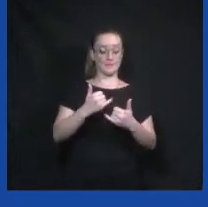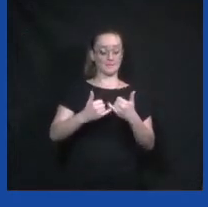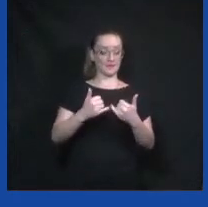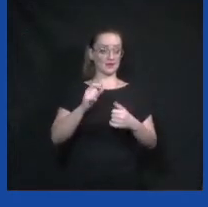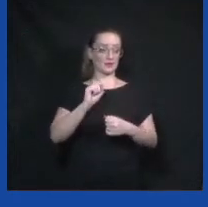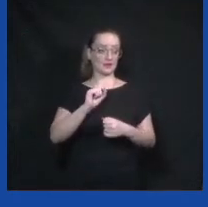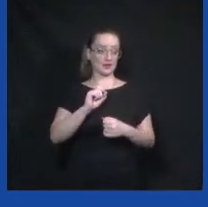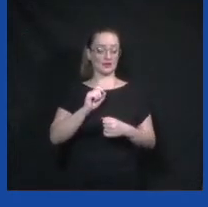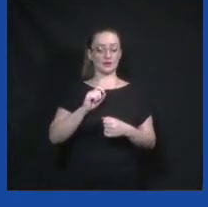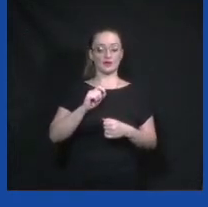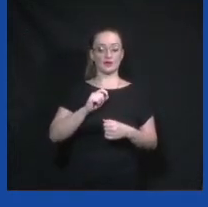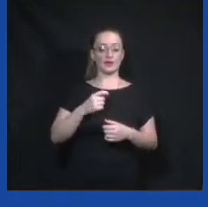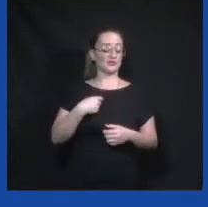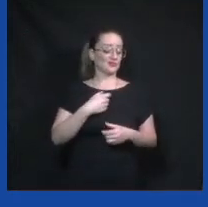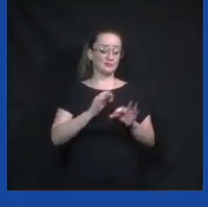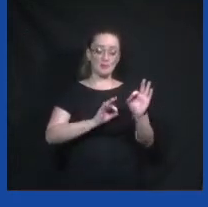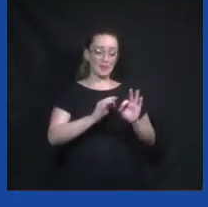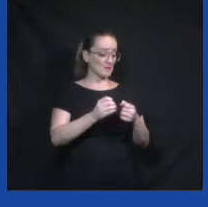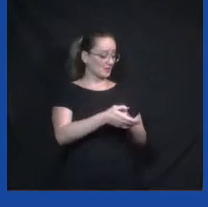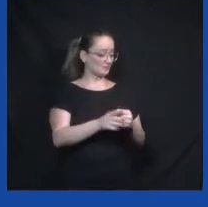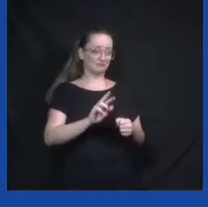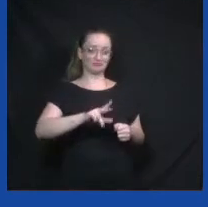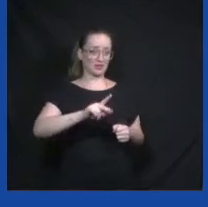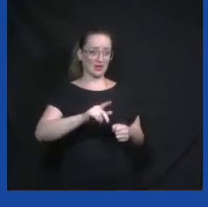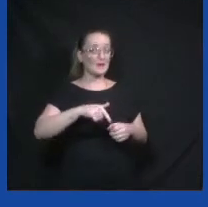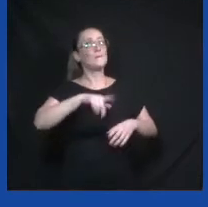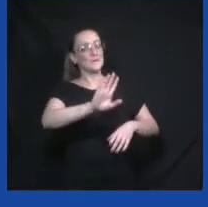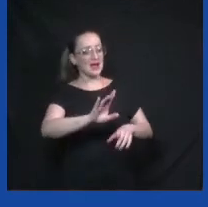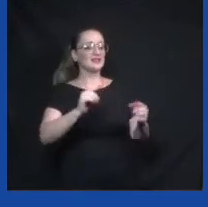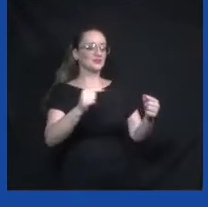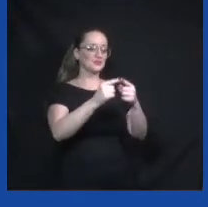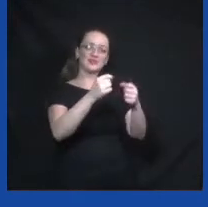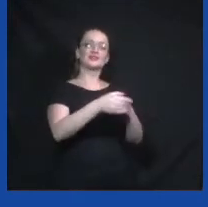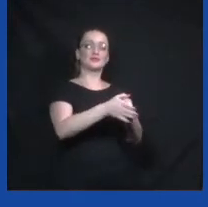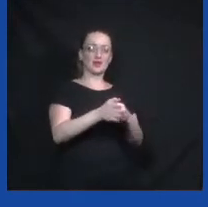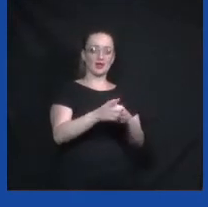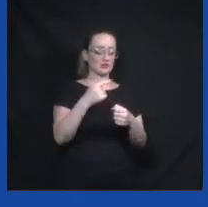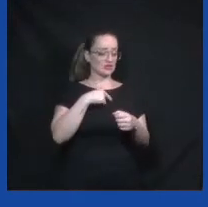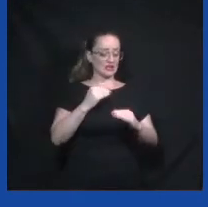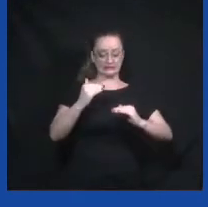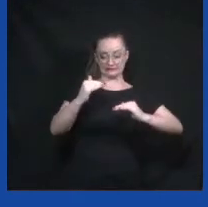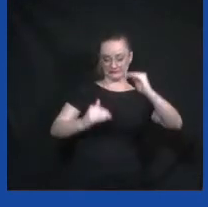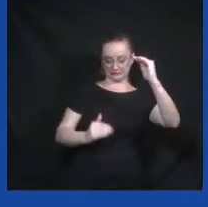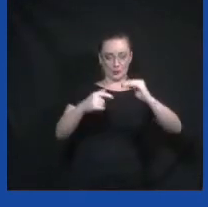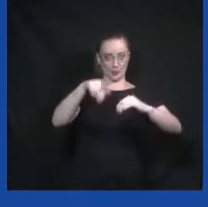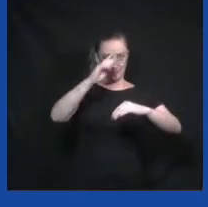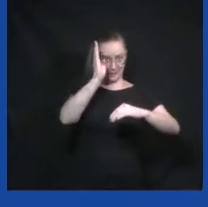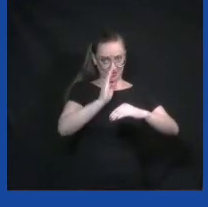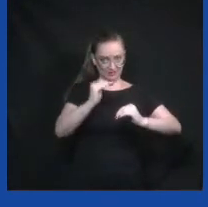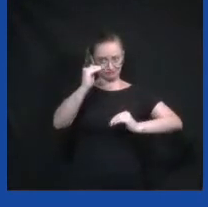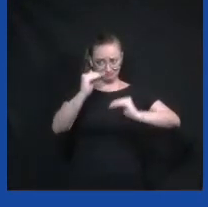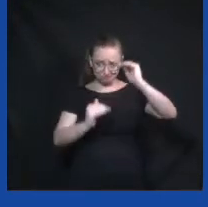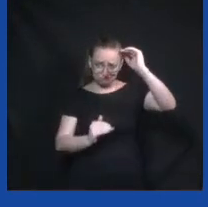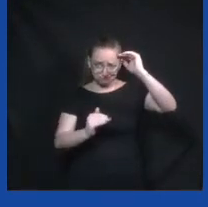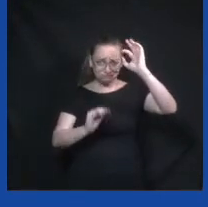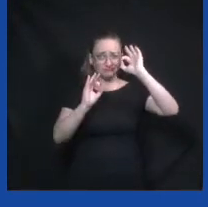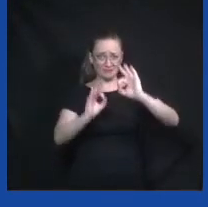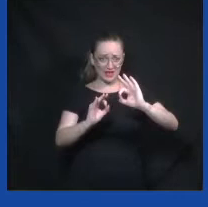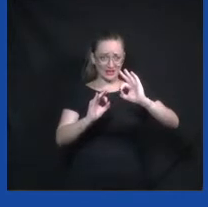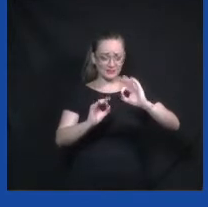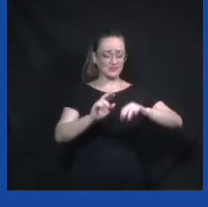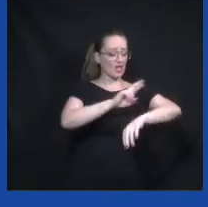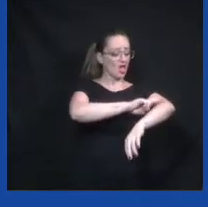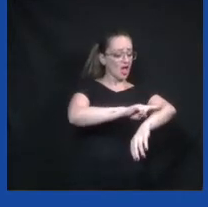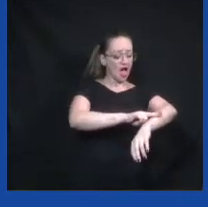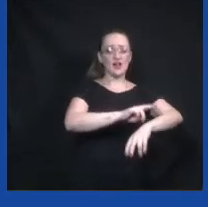que o despreparo para a democracia é o que há de mais democrático no Brasil. O Brasil é extremamente desigual, ele é desigual em todos os sentidos, né? Em raça,